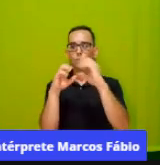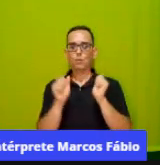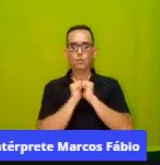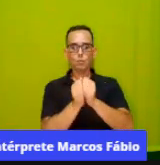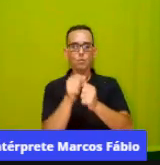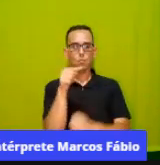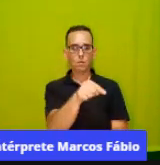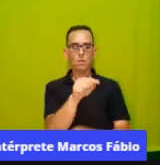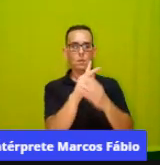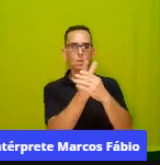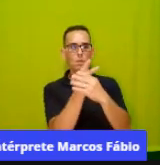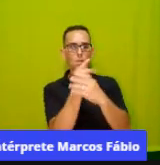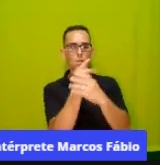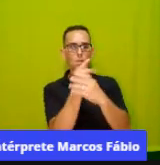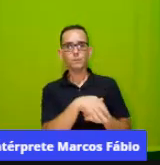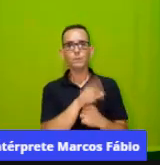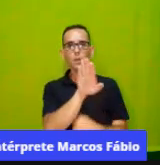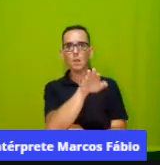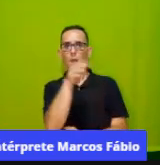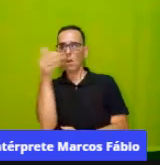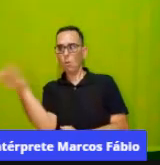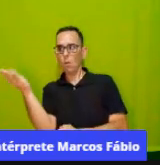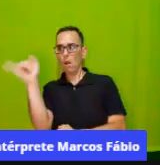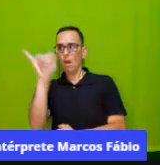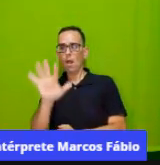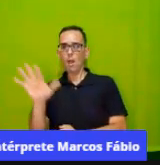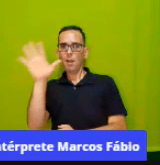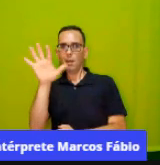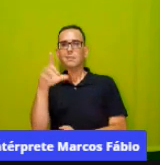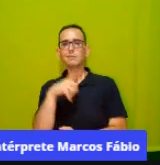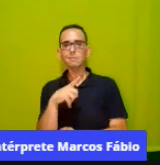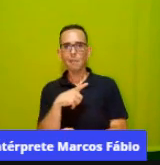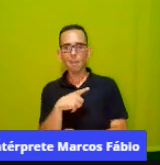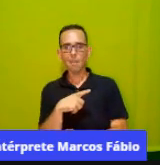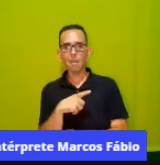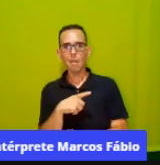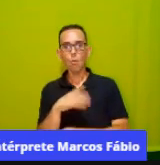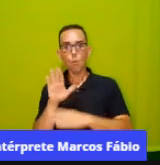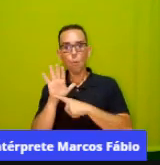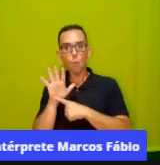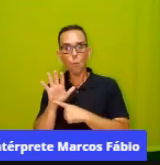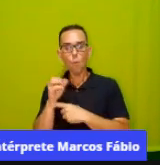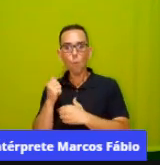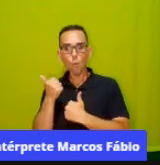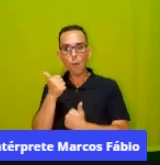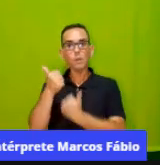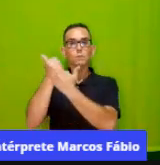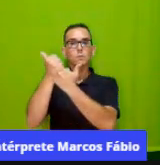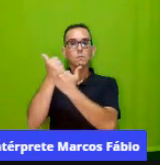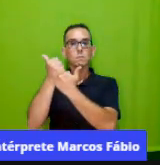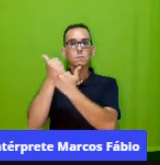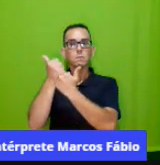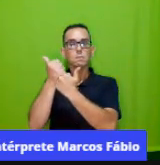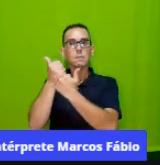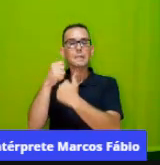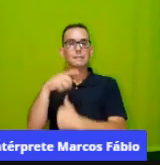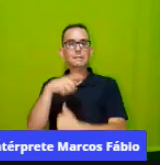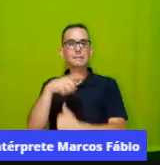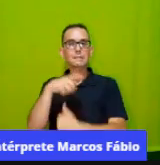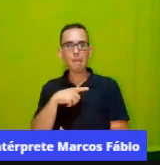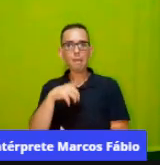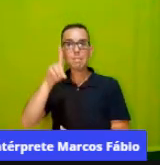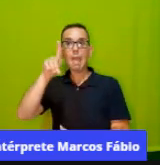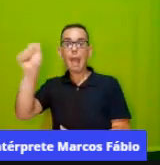DOSVox. Ao lado, nós trouxemos o auxílio com a pessoa com déficit auditivo